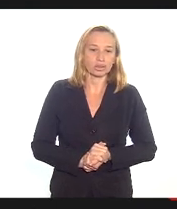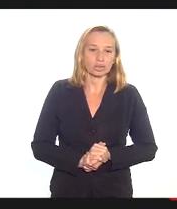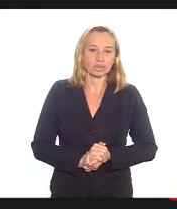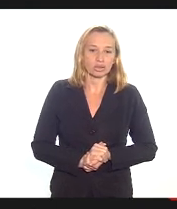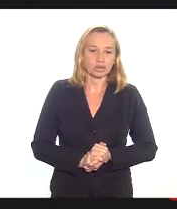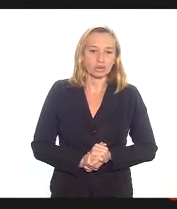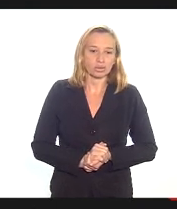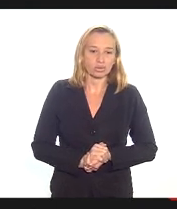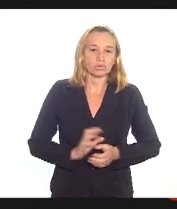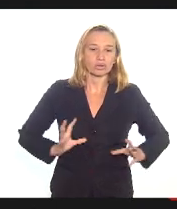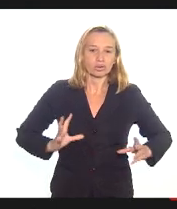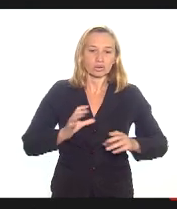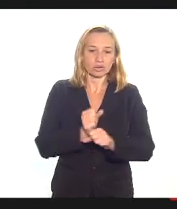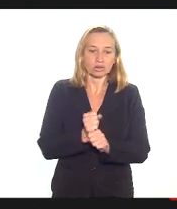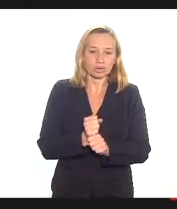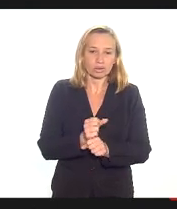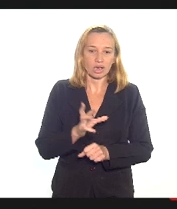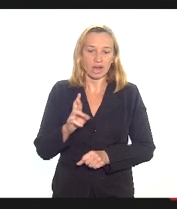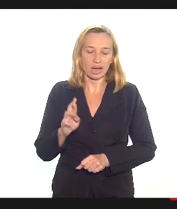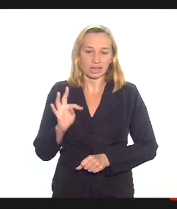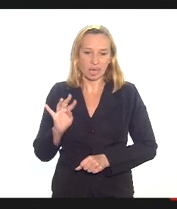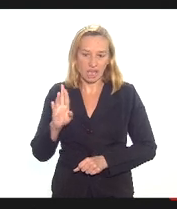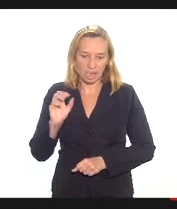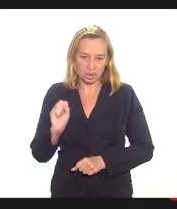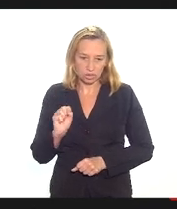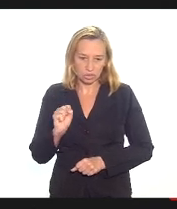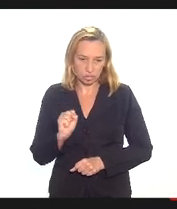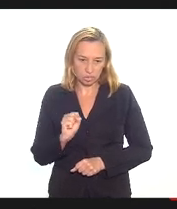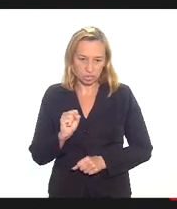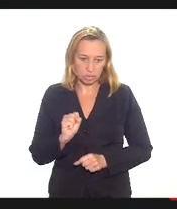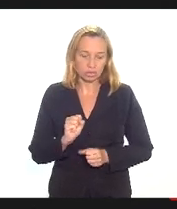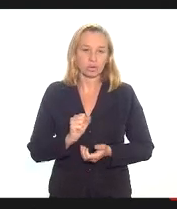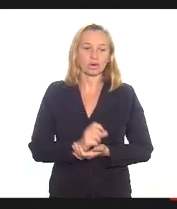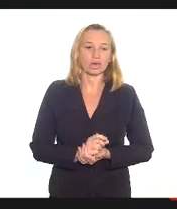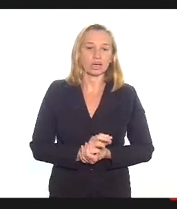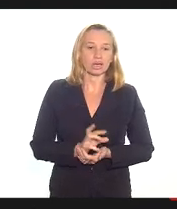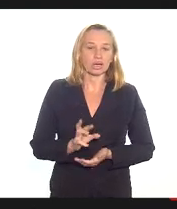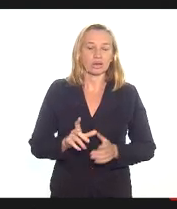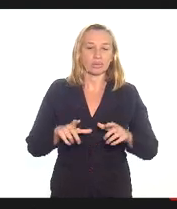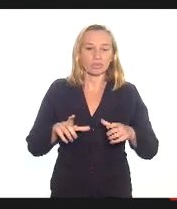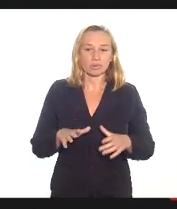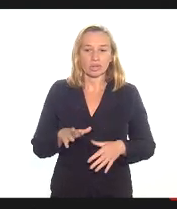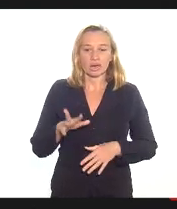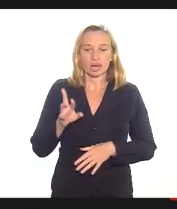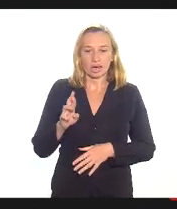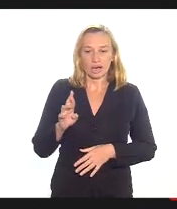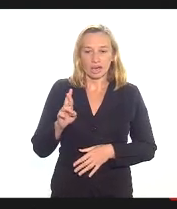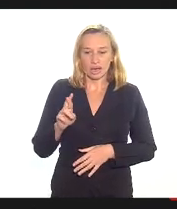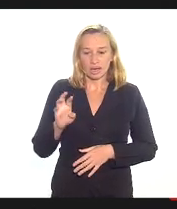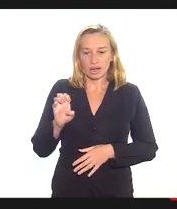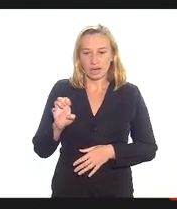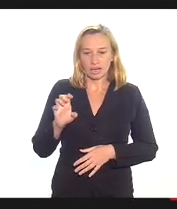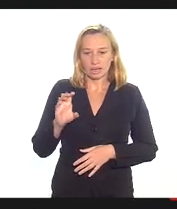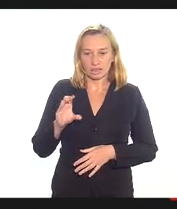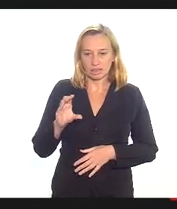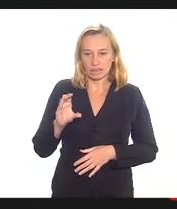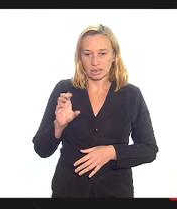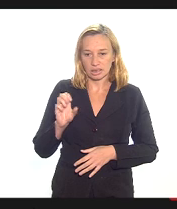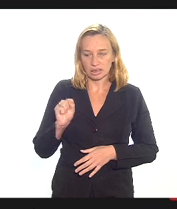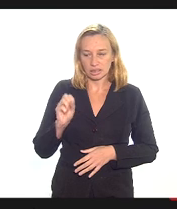da base de cálculo, rateados pela reserva do campo, dos campos que saíram desses